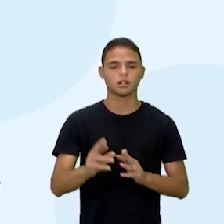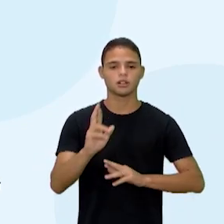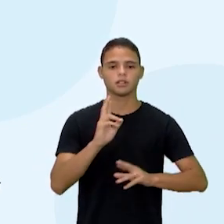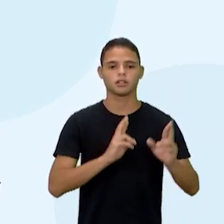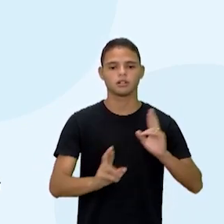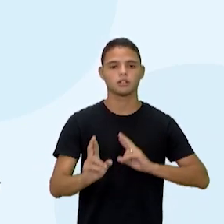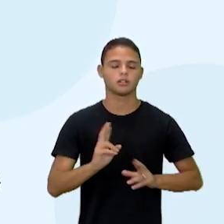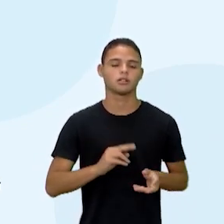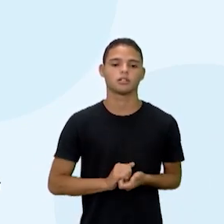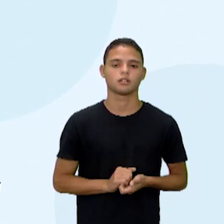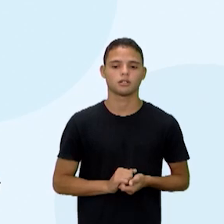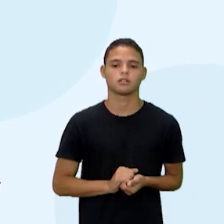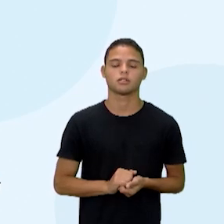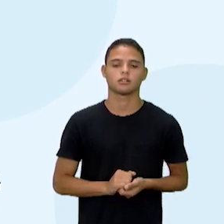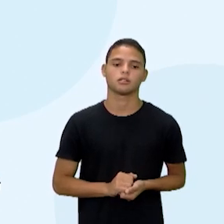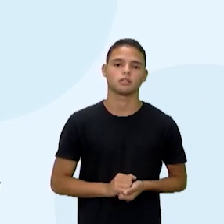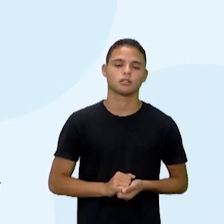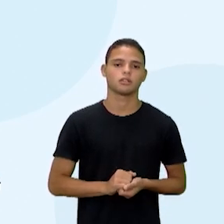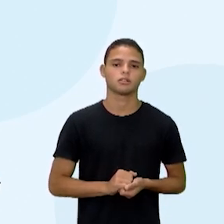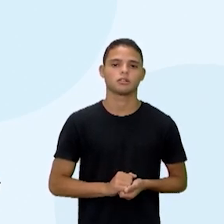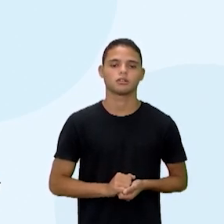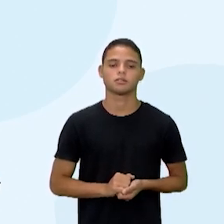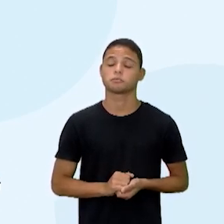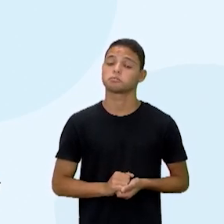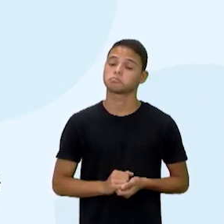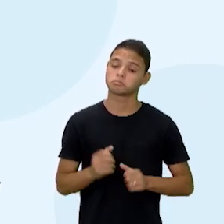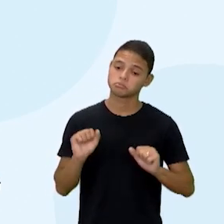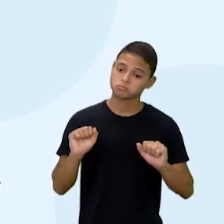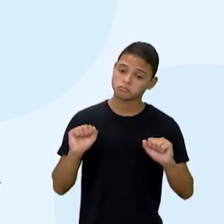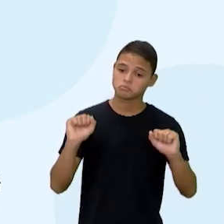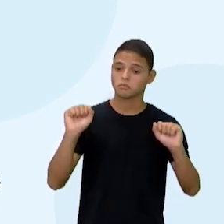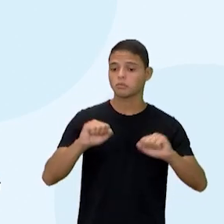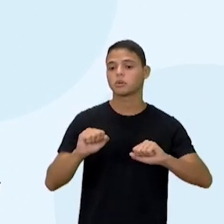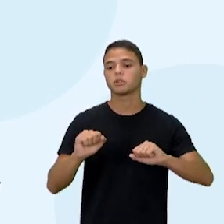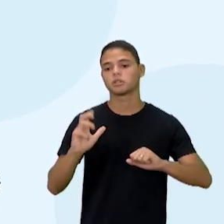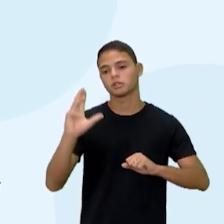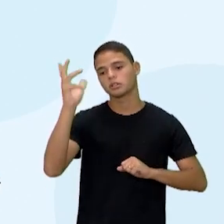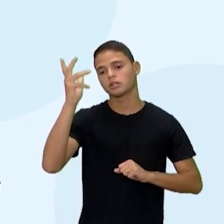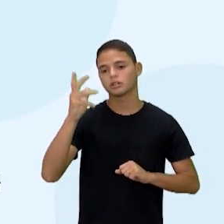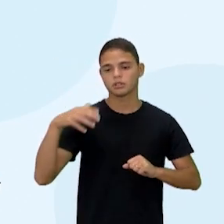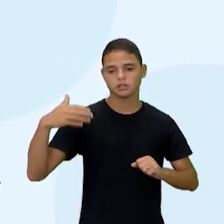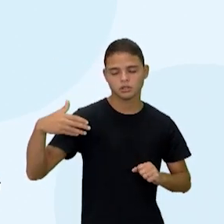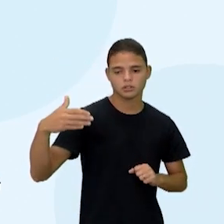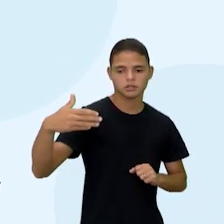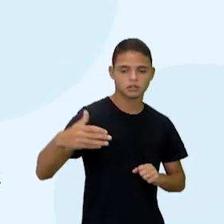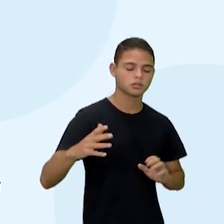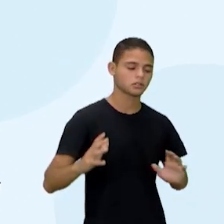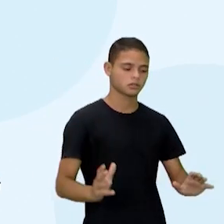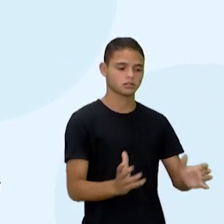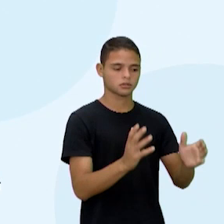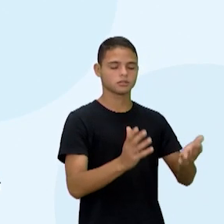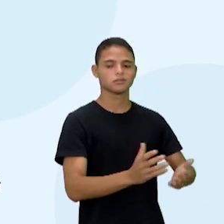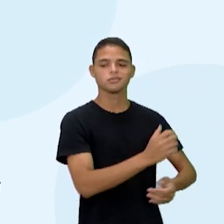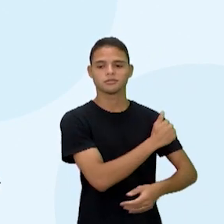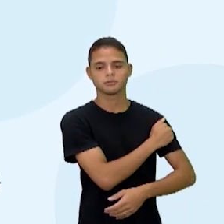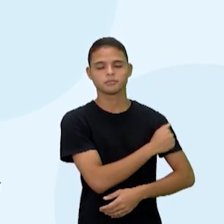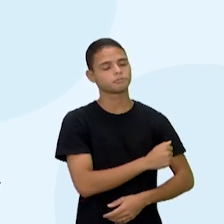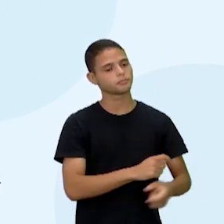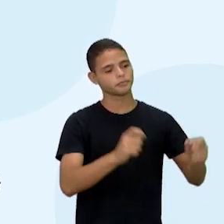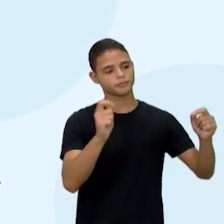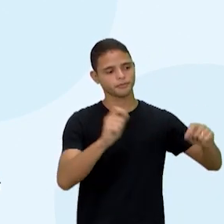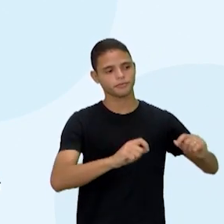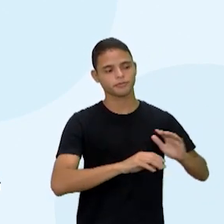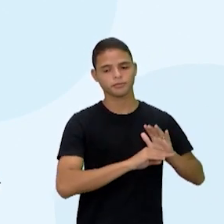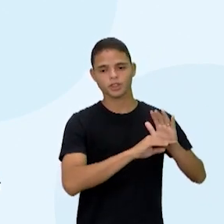inclusive no IDESP, né? Então, essa é a hipótese, né? Oferecer o enriquecimento ao longo do tempo para os estudantes